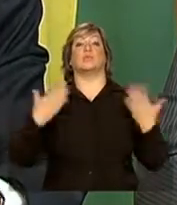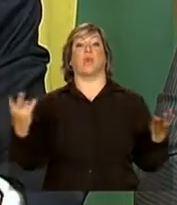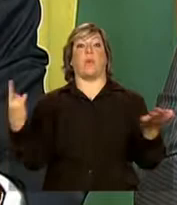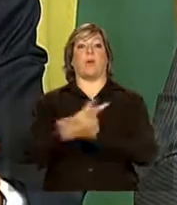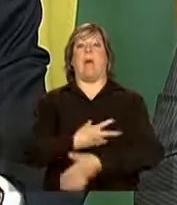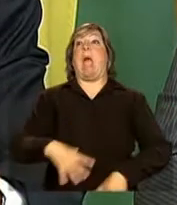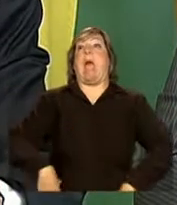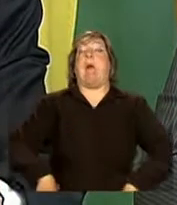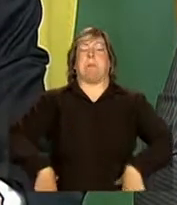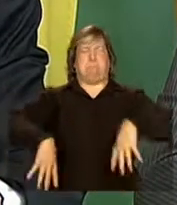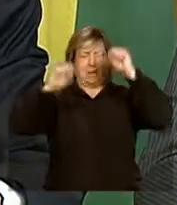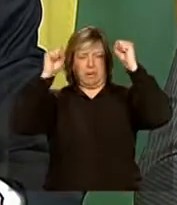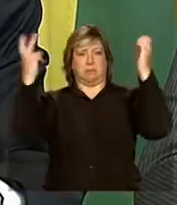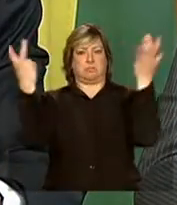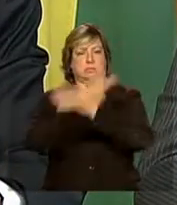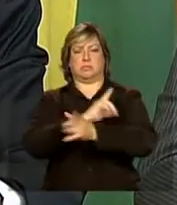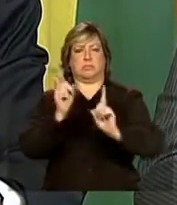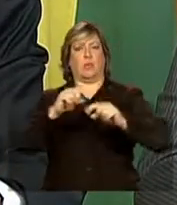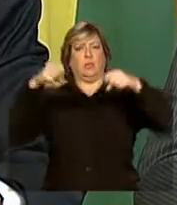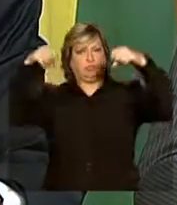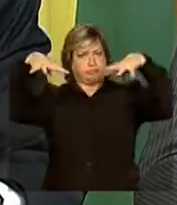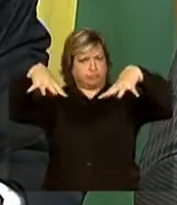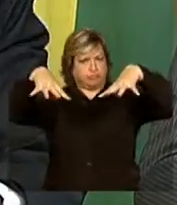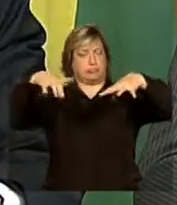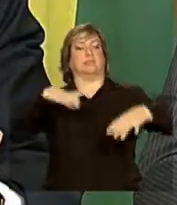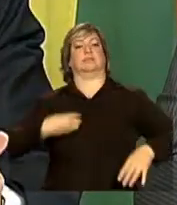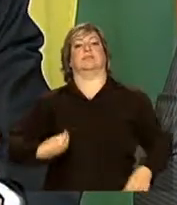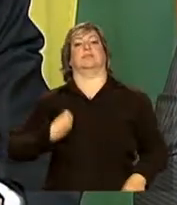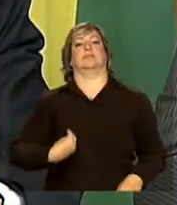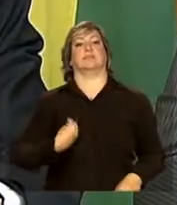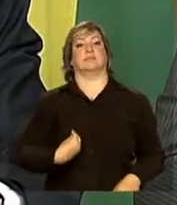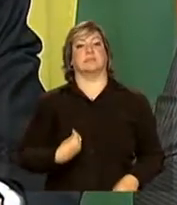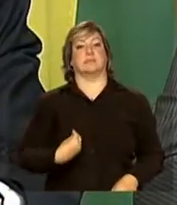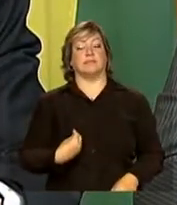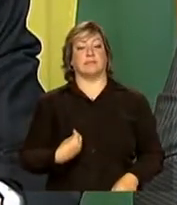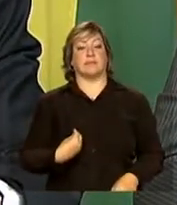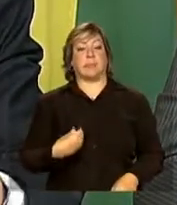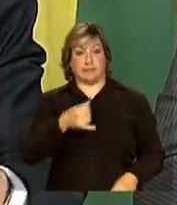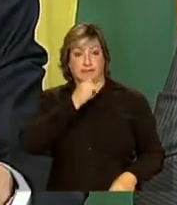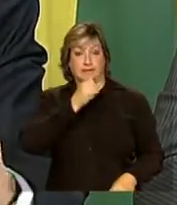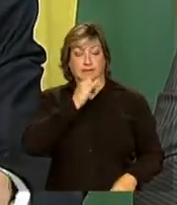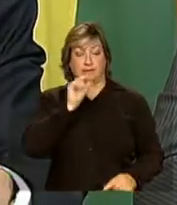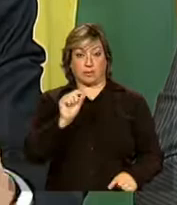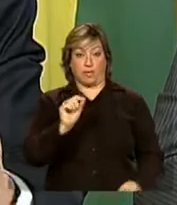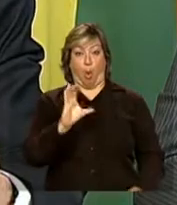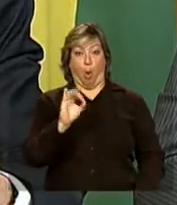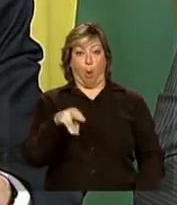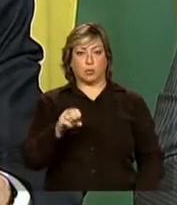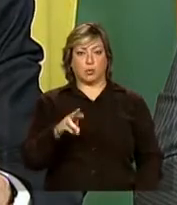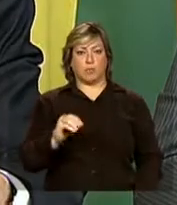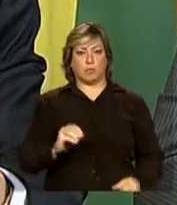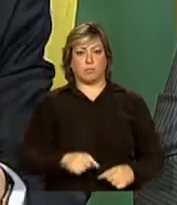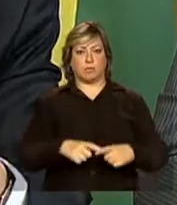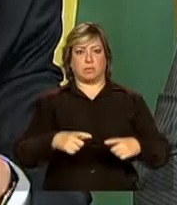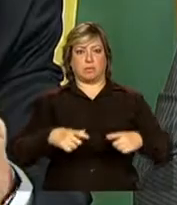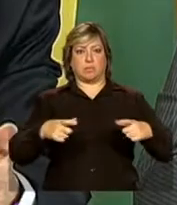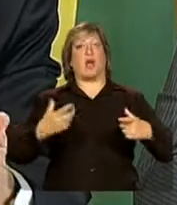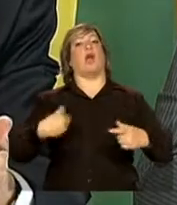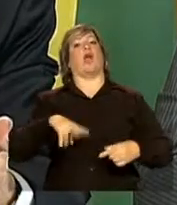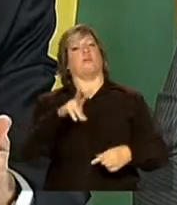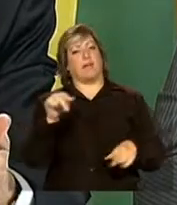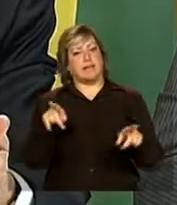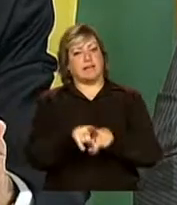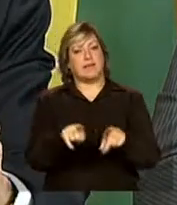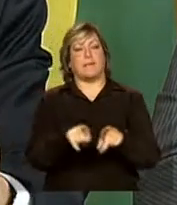a falta de energia elétrica. Na medida em que o consumo vai aumentando, nós vamos